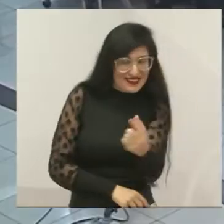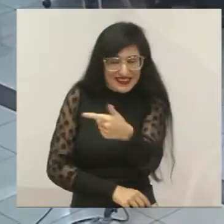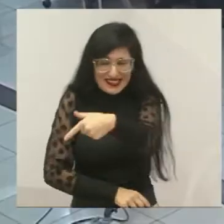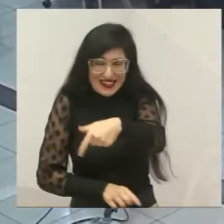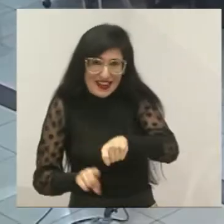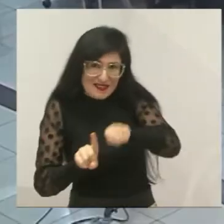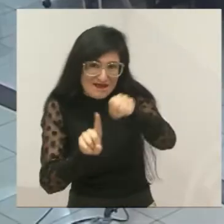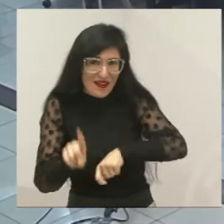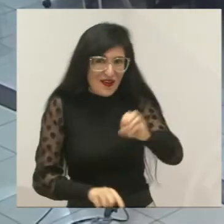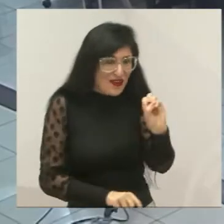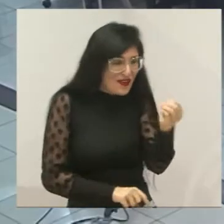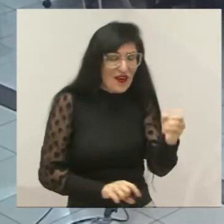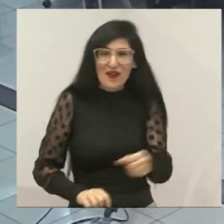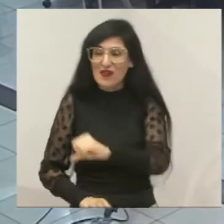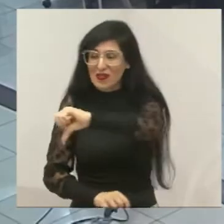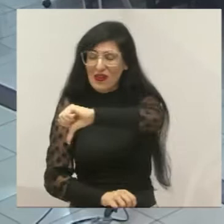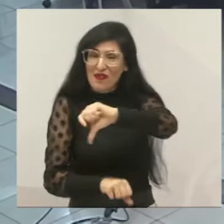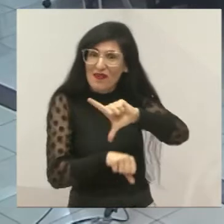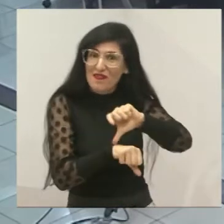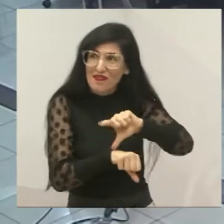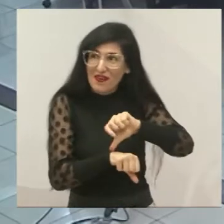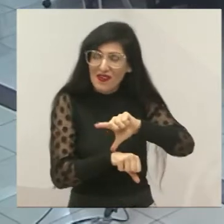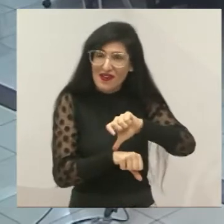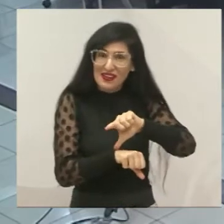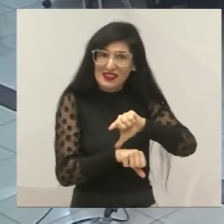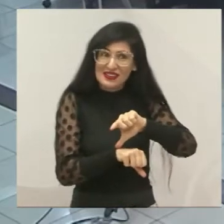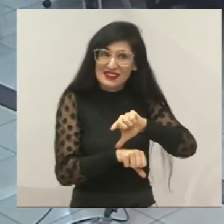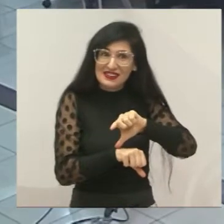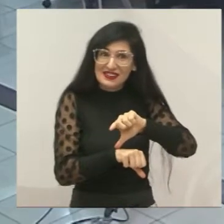de outubro, às